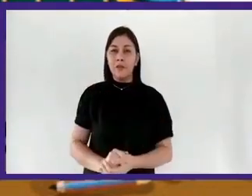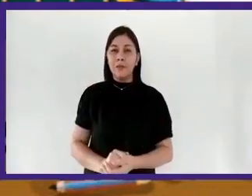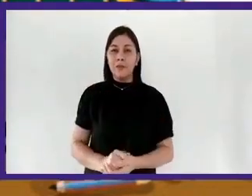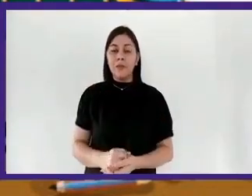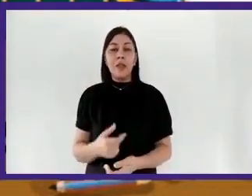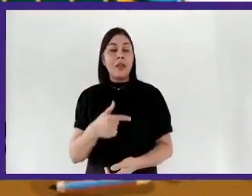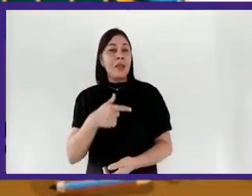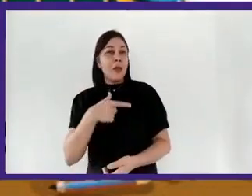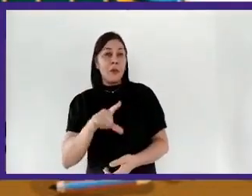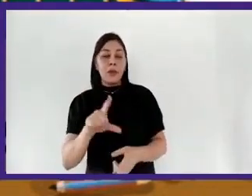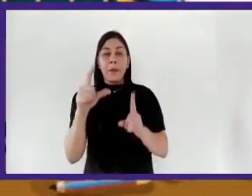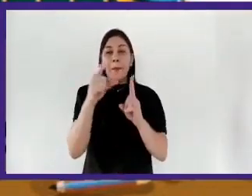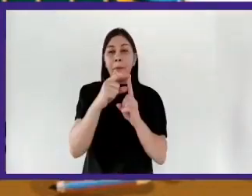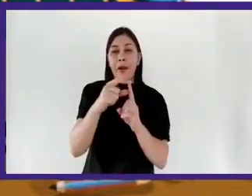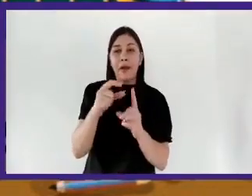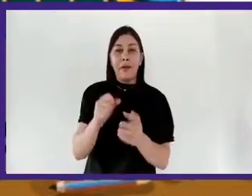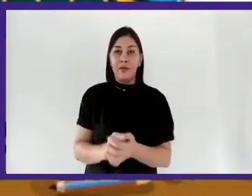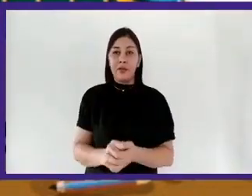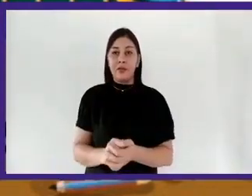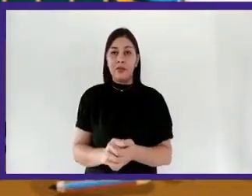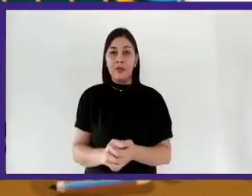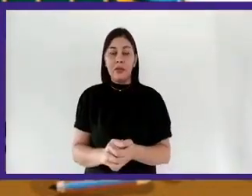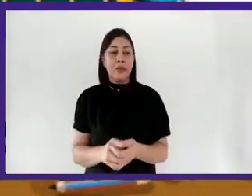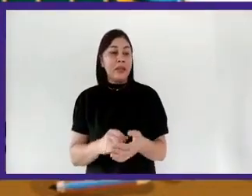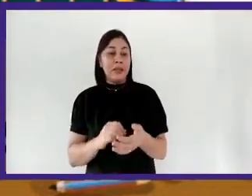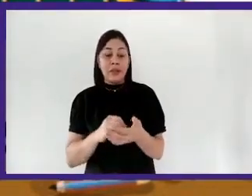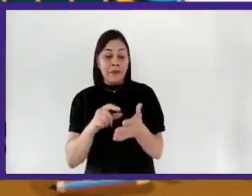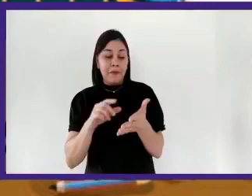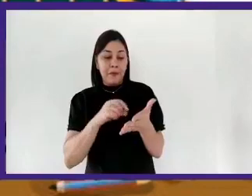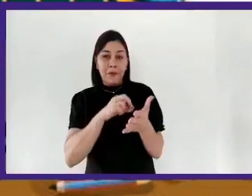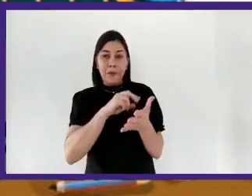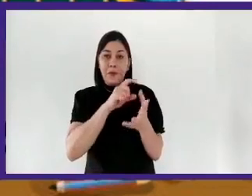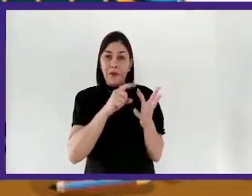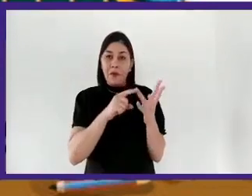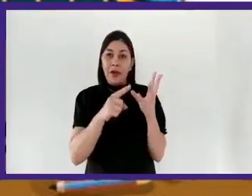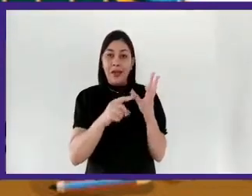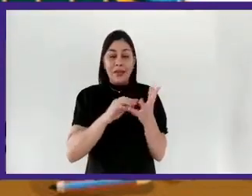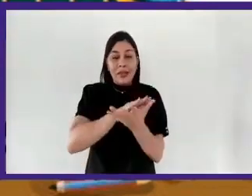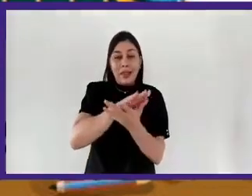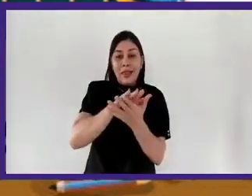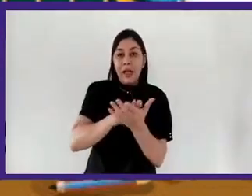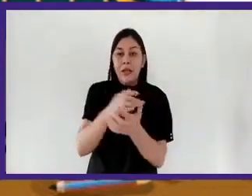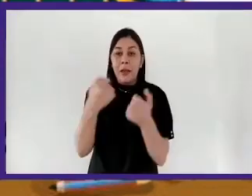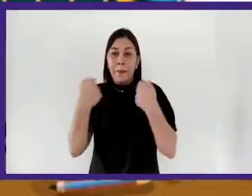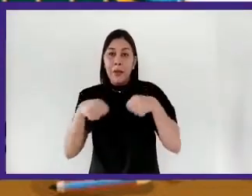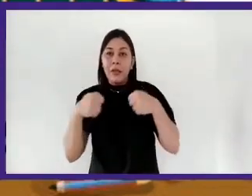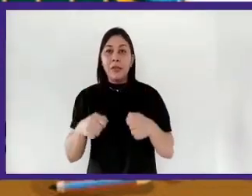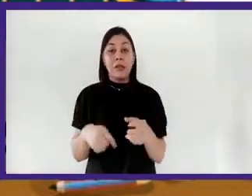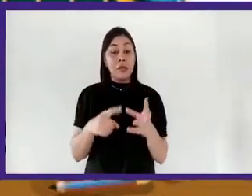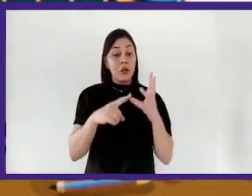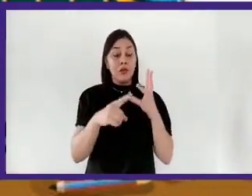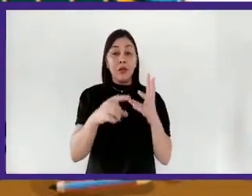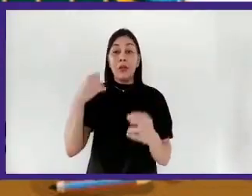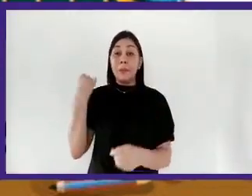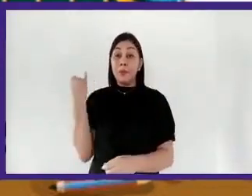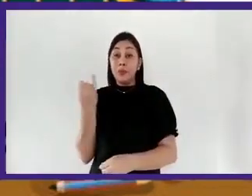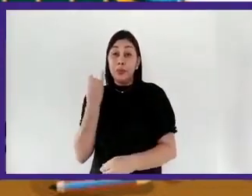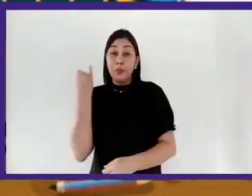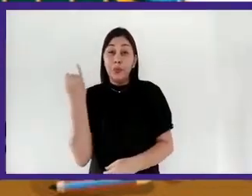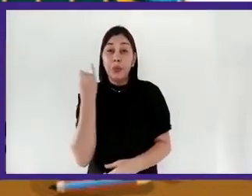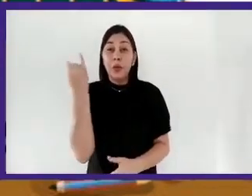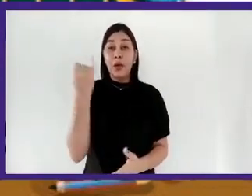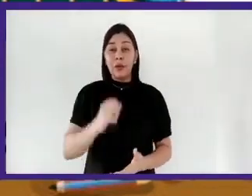existe palavra sem vogais. As vogais são mesmo muito